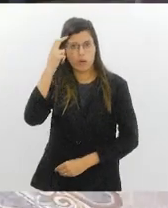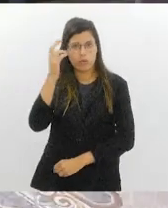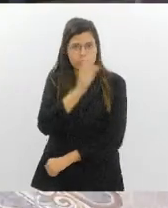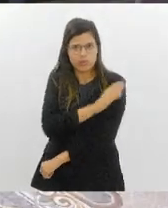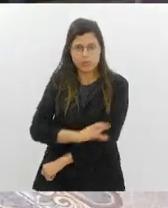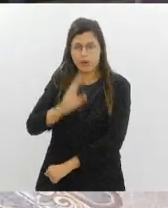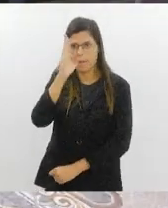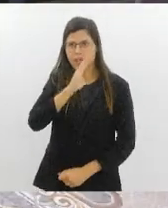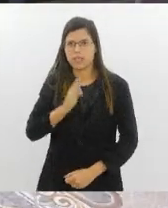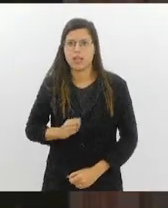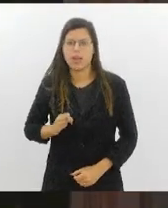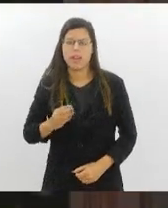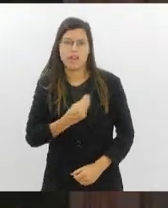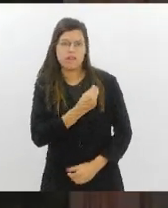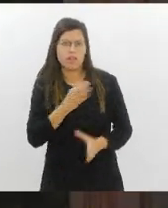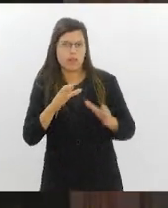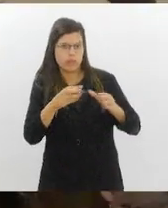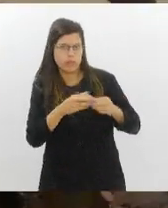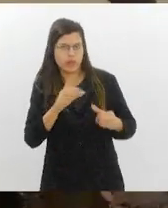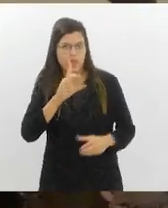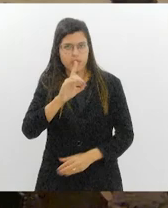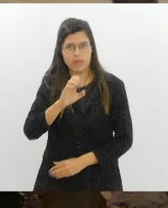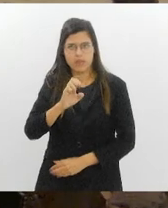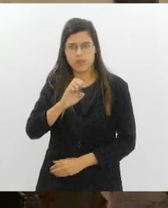Kolker, viva a Élica Takimoto.